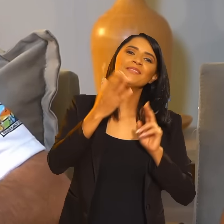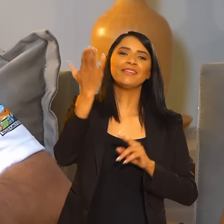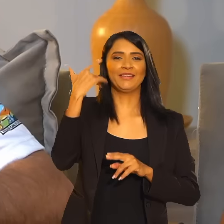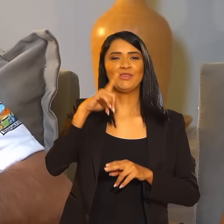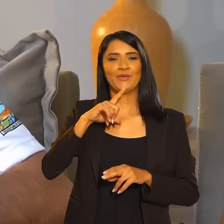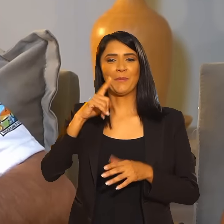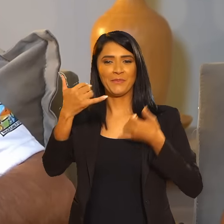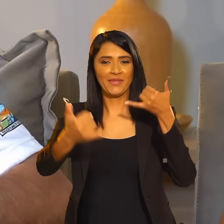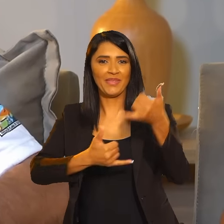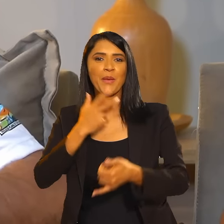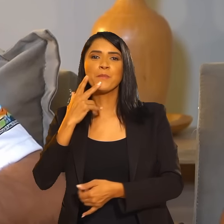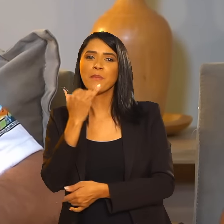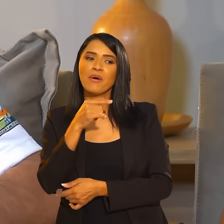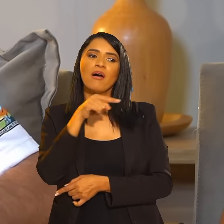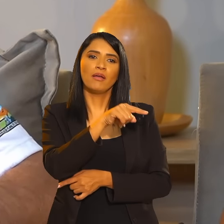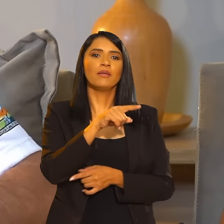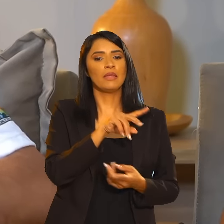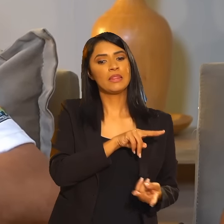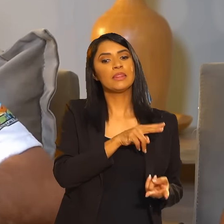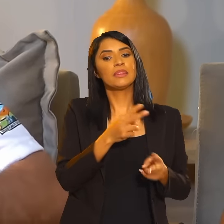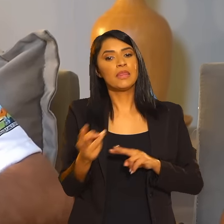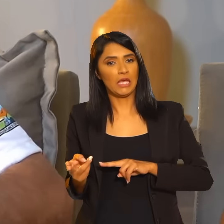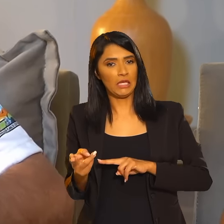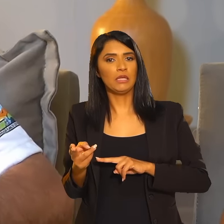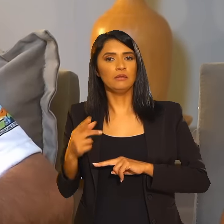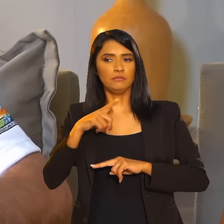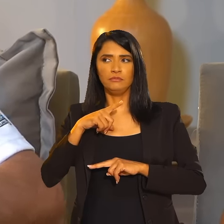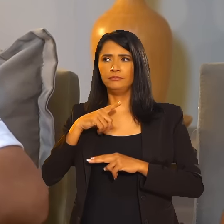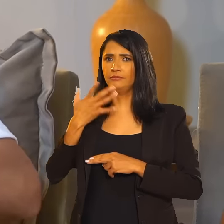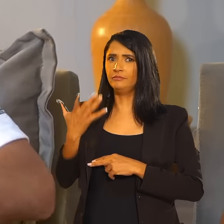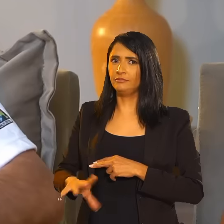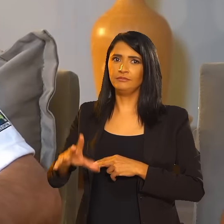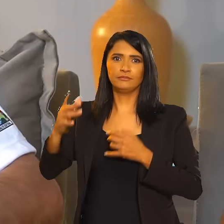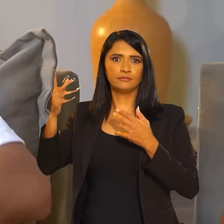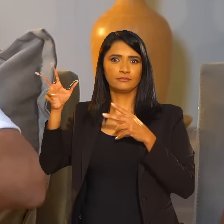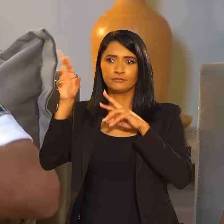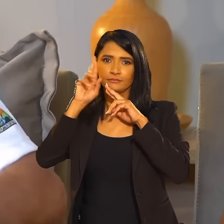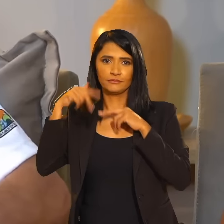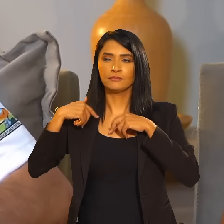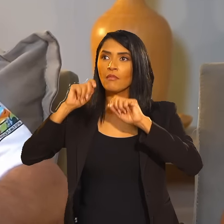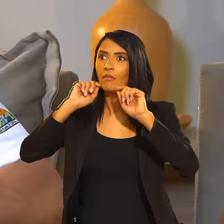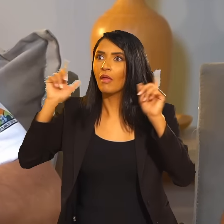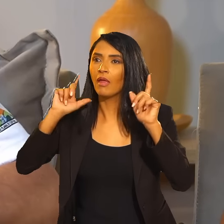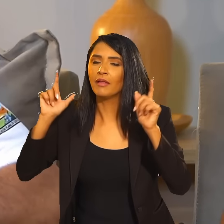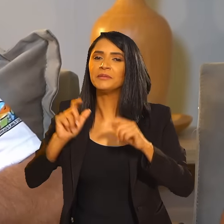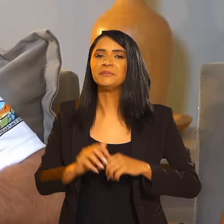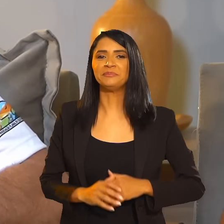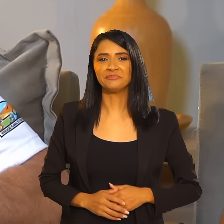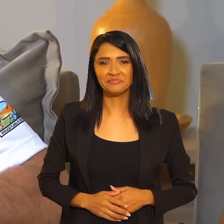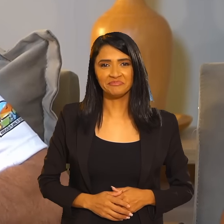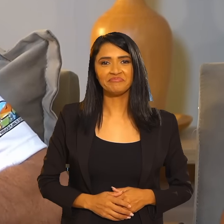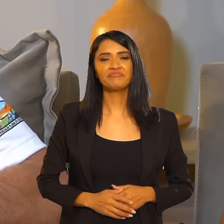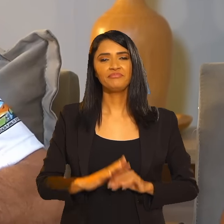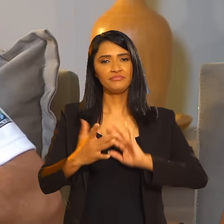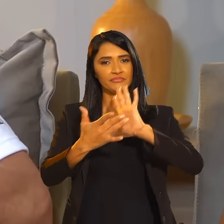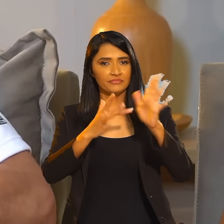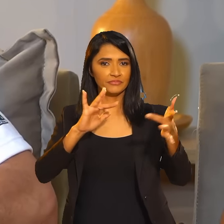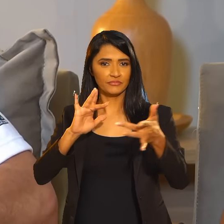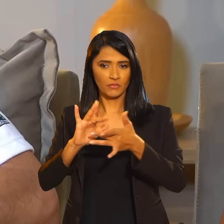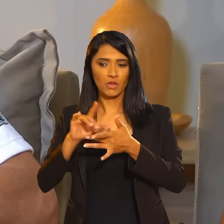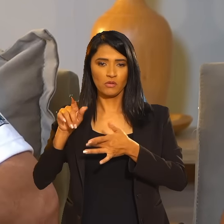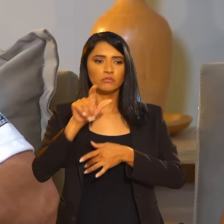brincadeira que o papai falava assim, deita, Dalminho, era uma briga, porque eu não queria dormir, eu queria ficar acordado. Então,